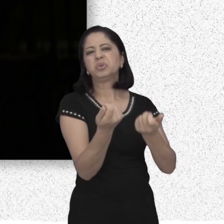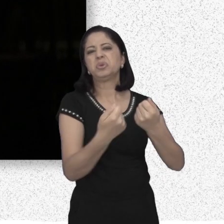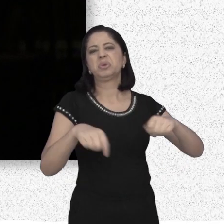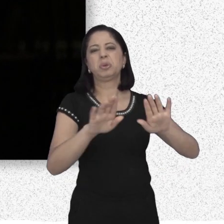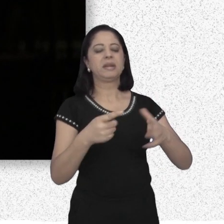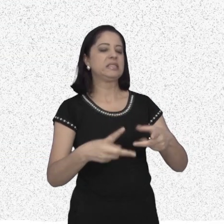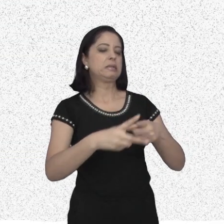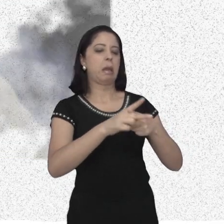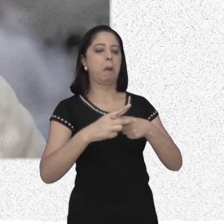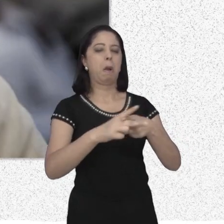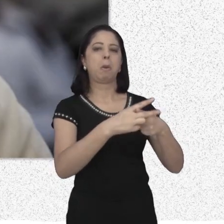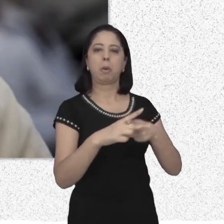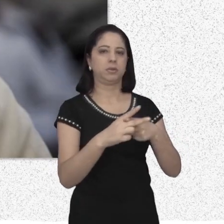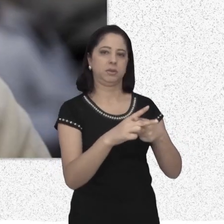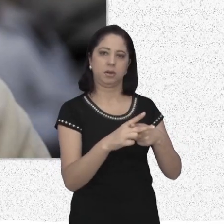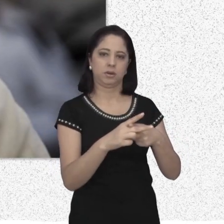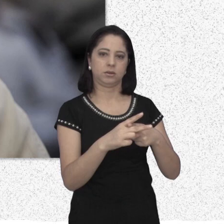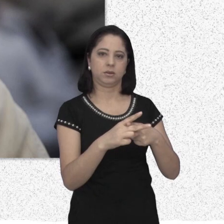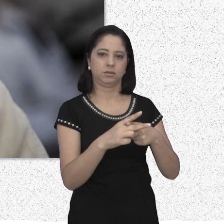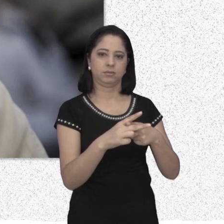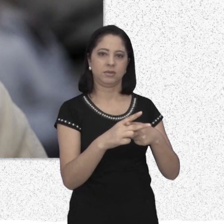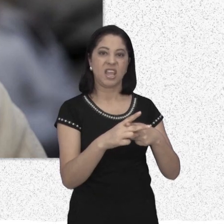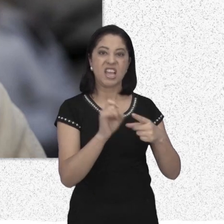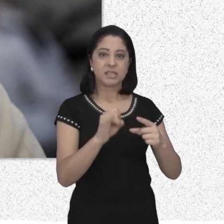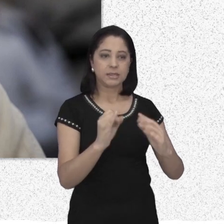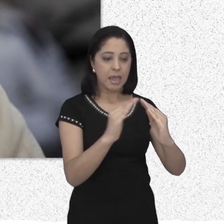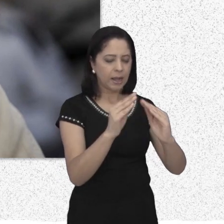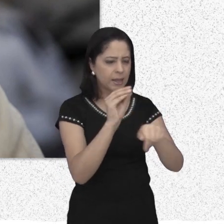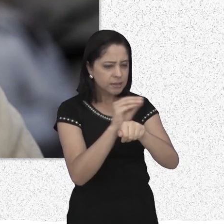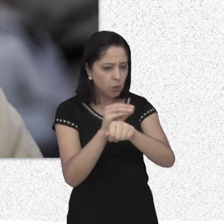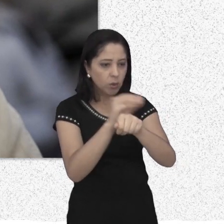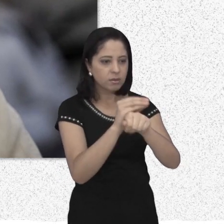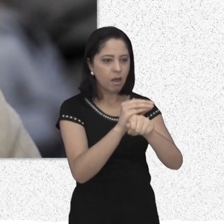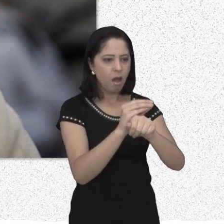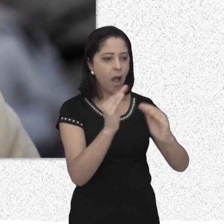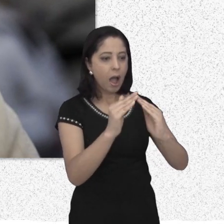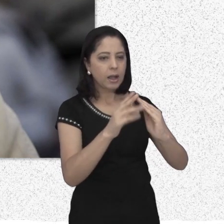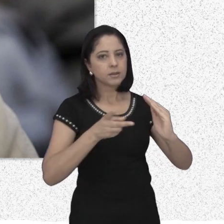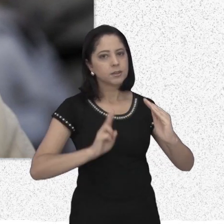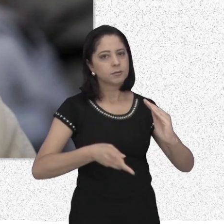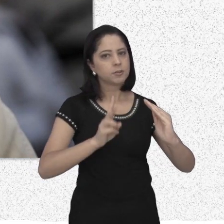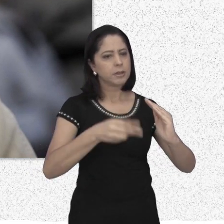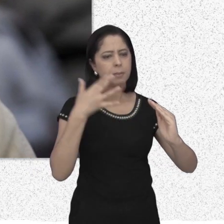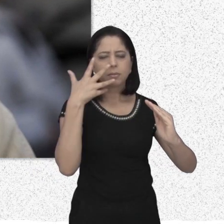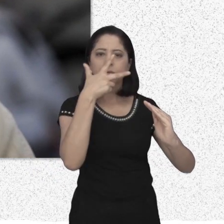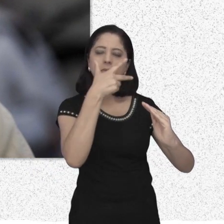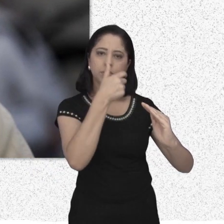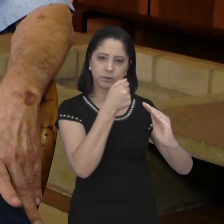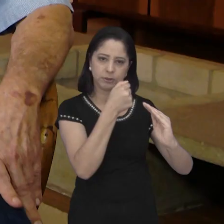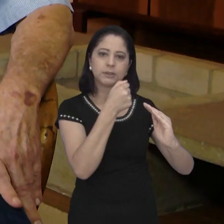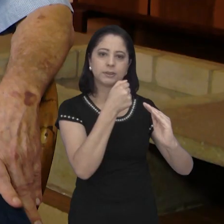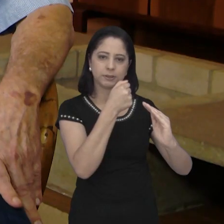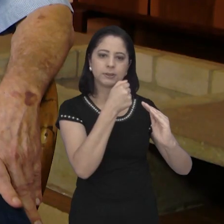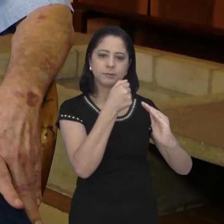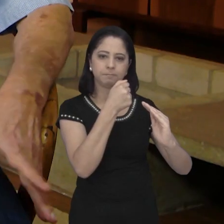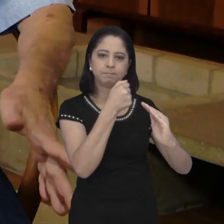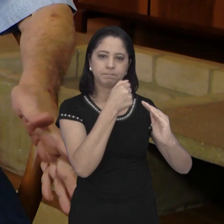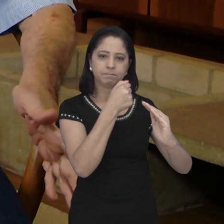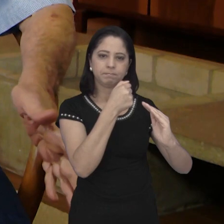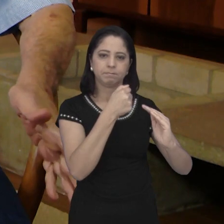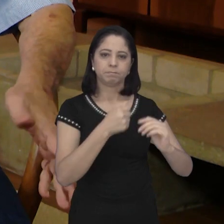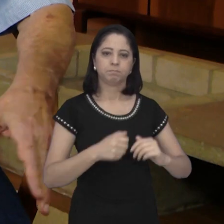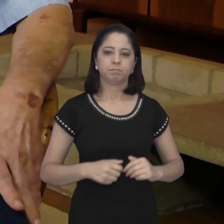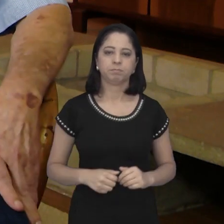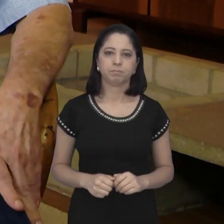a obra do Rui, que na época já era um arquiteto muito famoso, e nós viemos. E